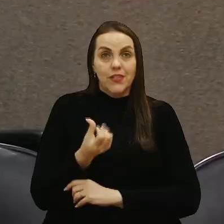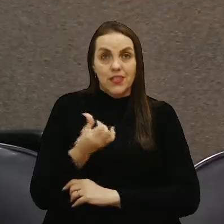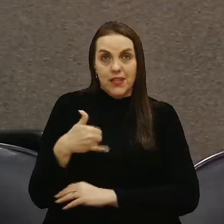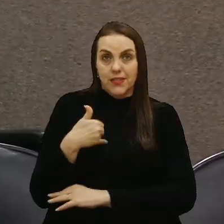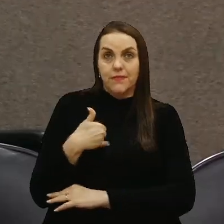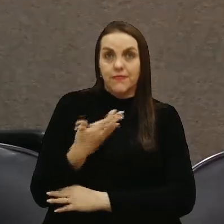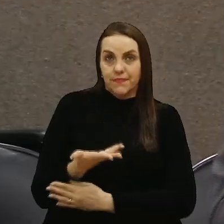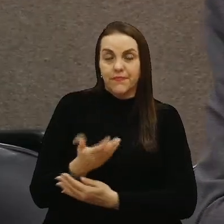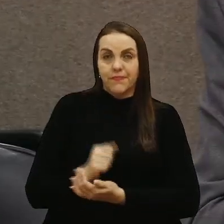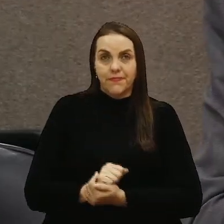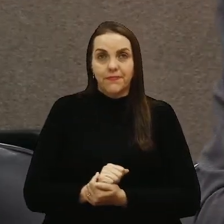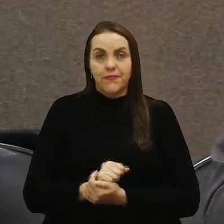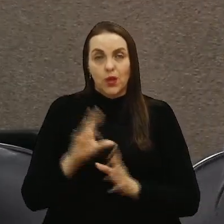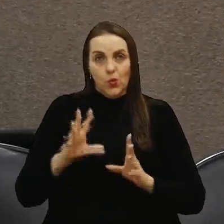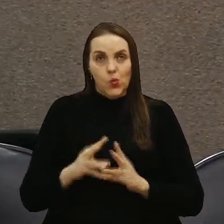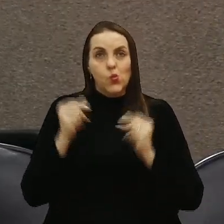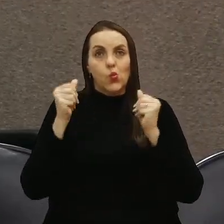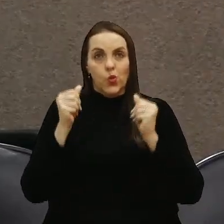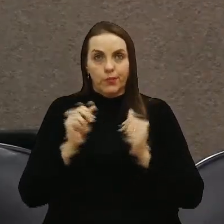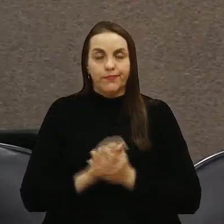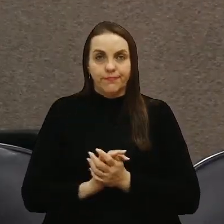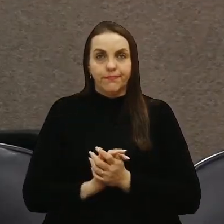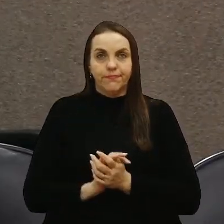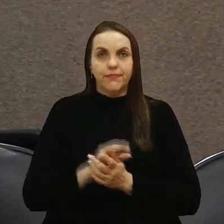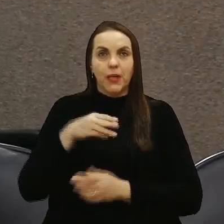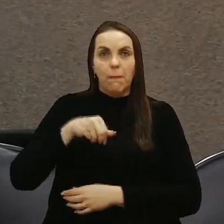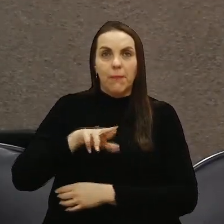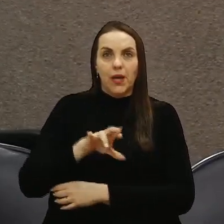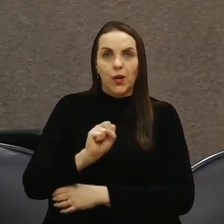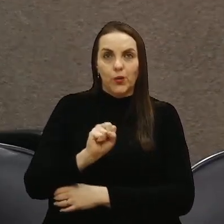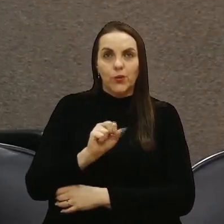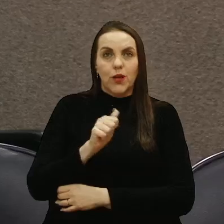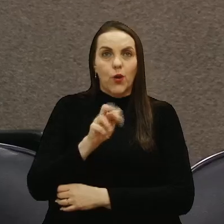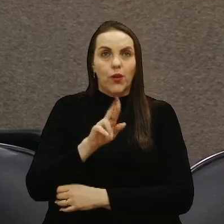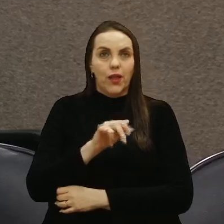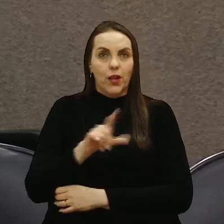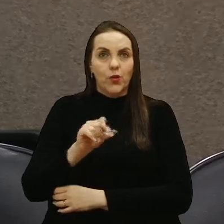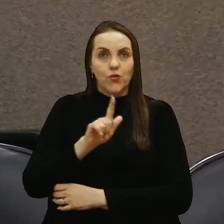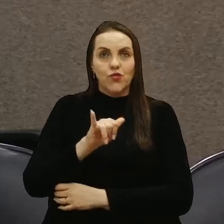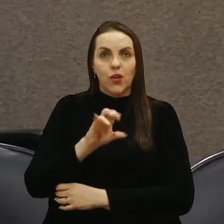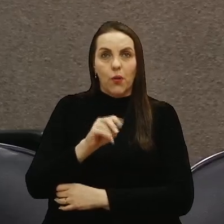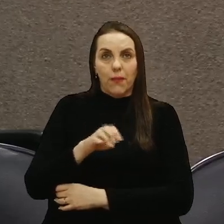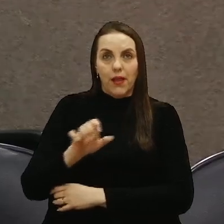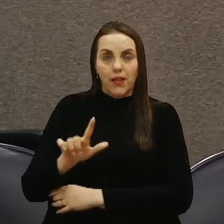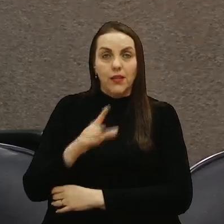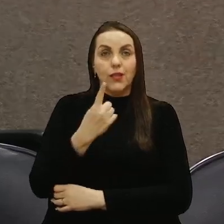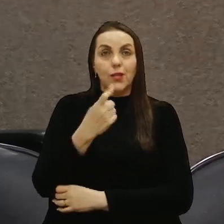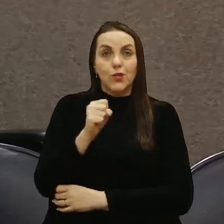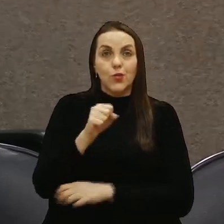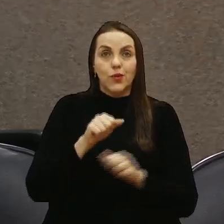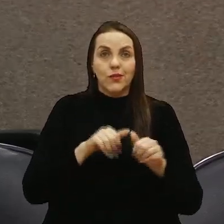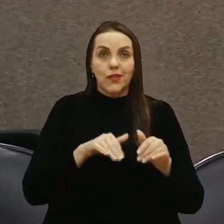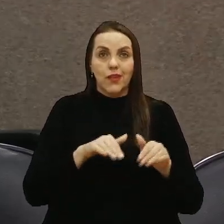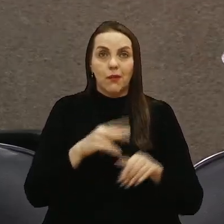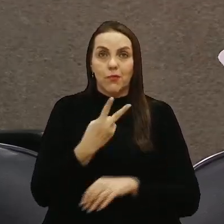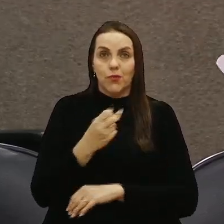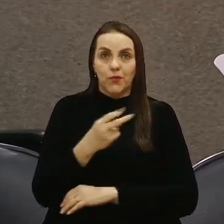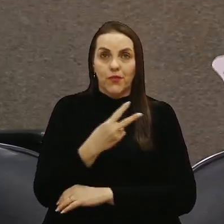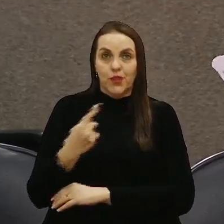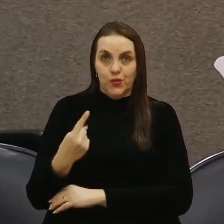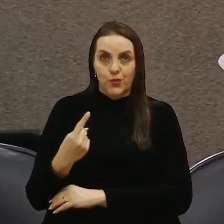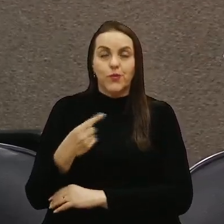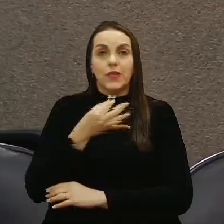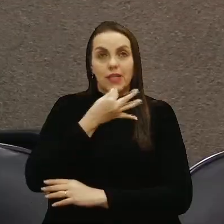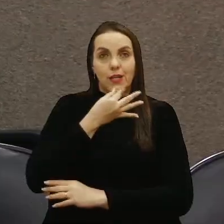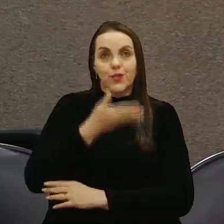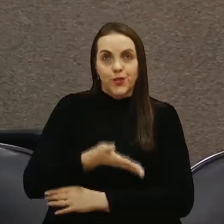anos, do qual se curou. Marcos Aurélio Giacomelli nos deixou no dia 18 de setembro de 2021, em Caxias do